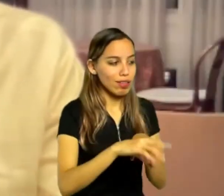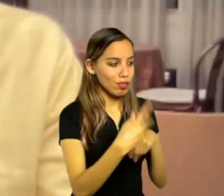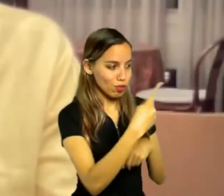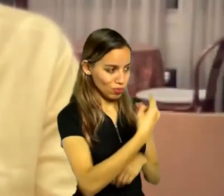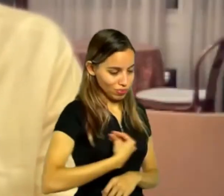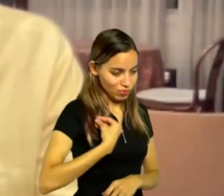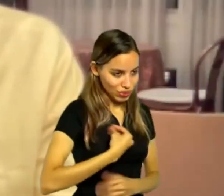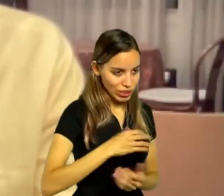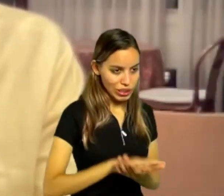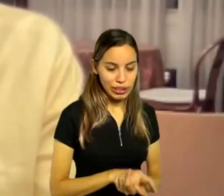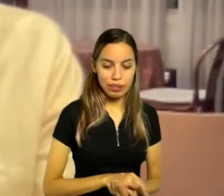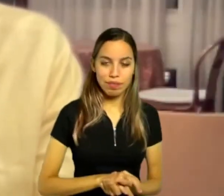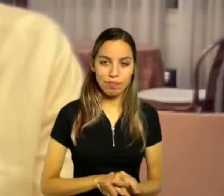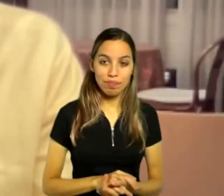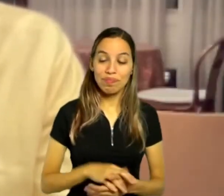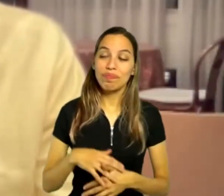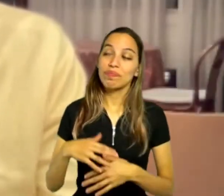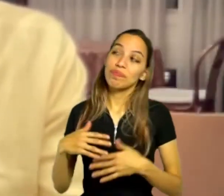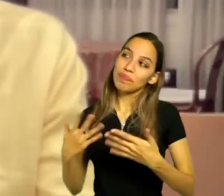eu